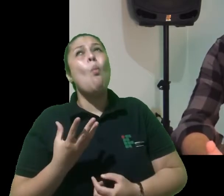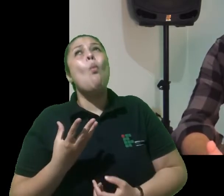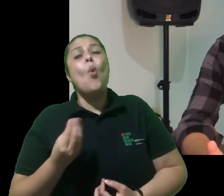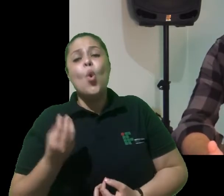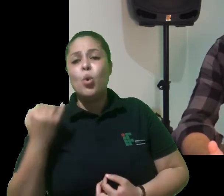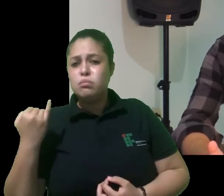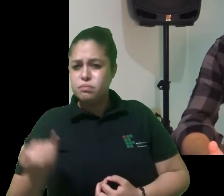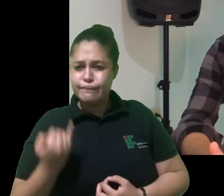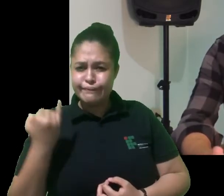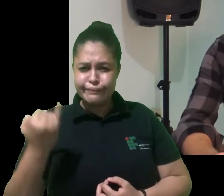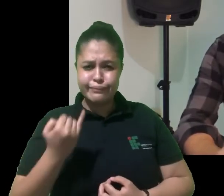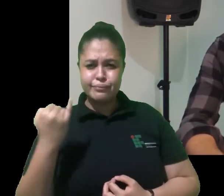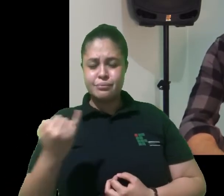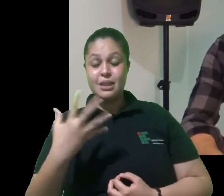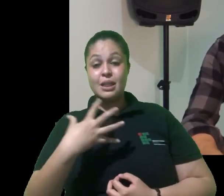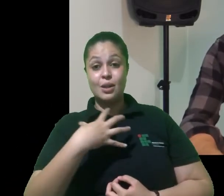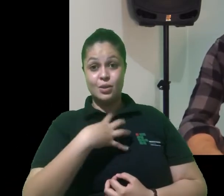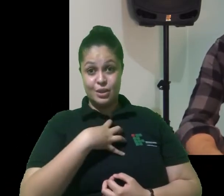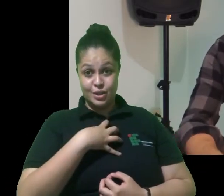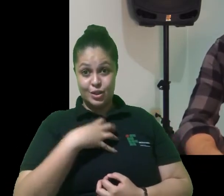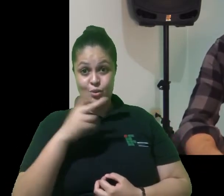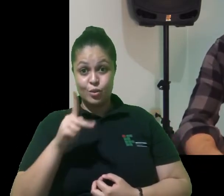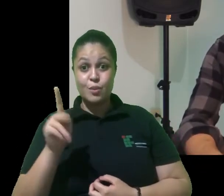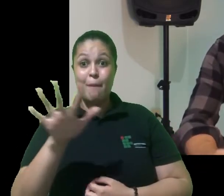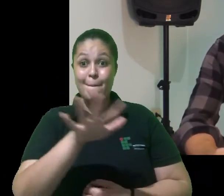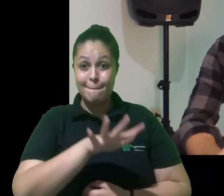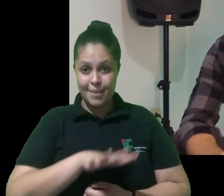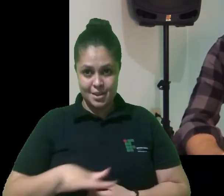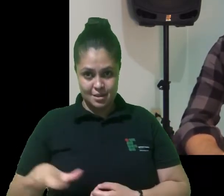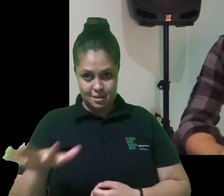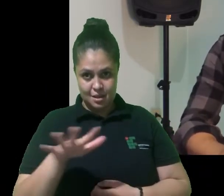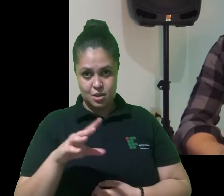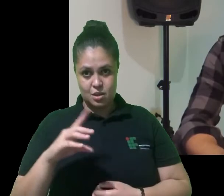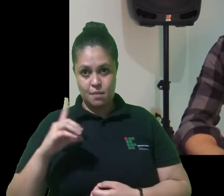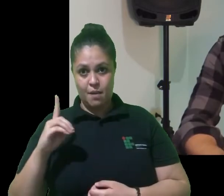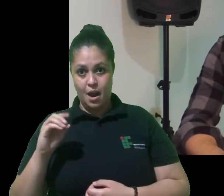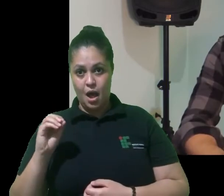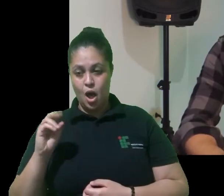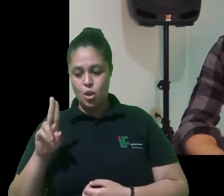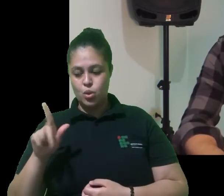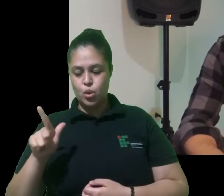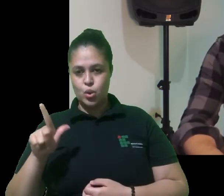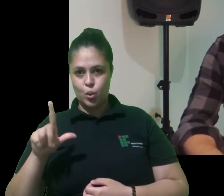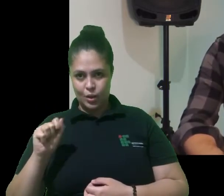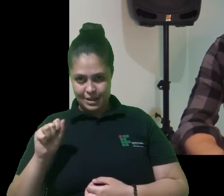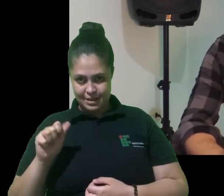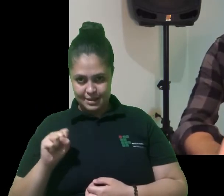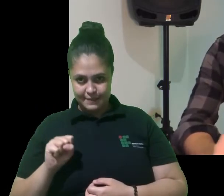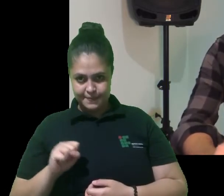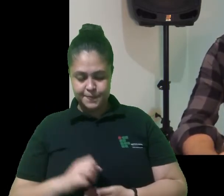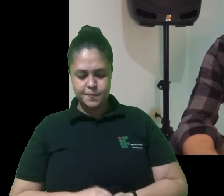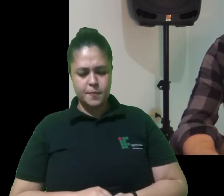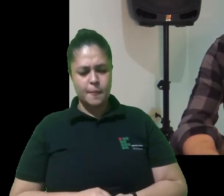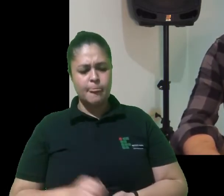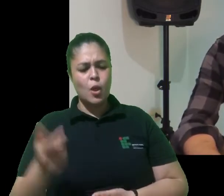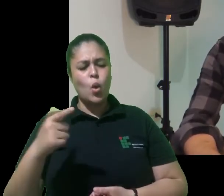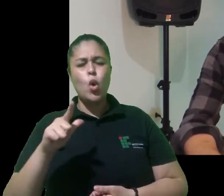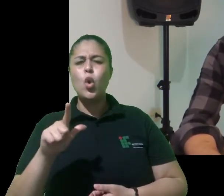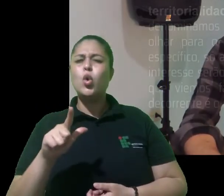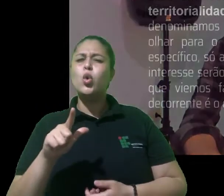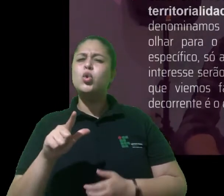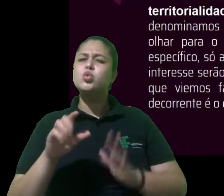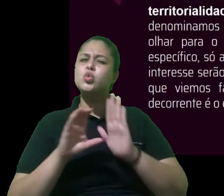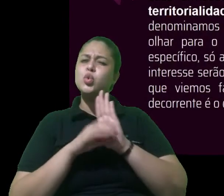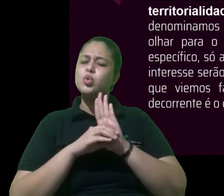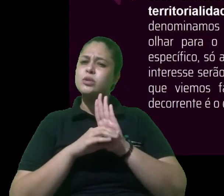estritamente necessário. Esse seria o sentido de paisagem, portanto, para Douglas Santos. Mas vejamos